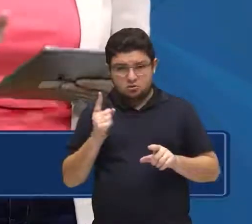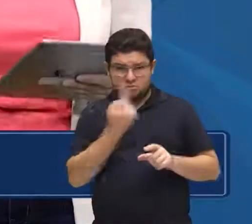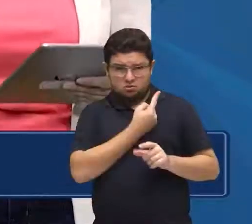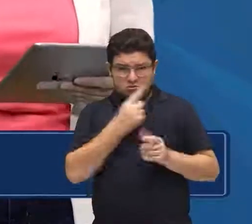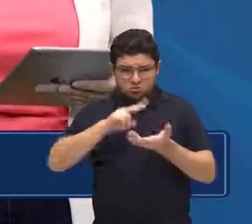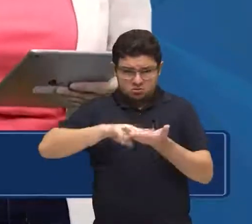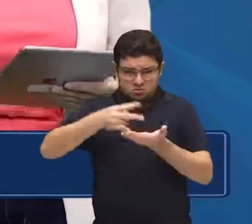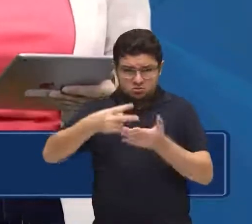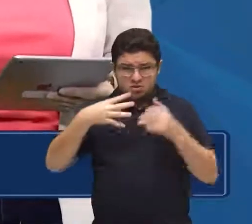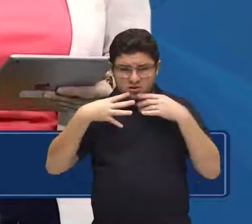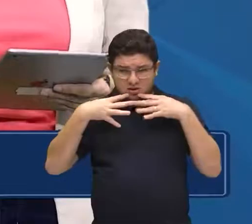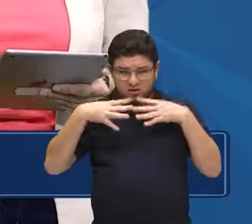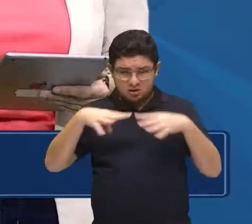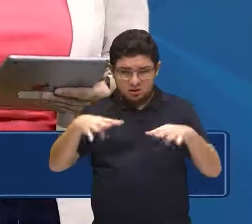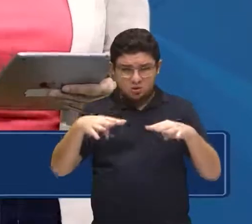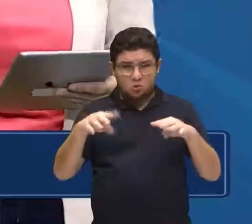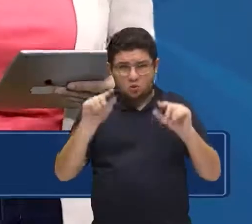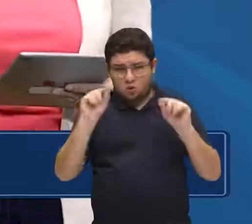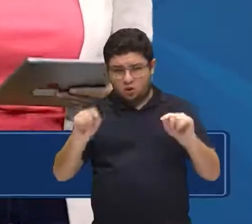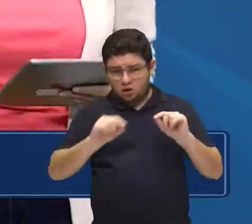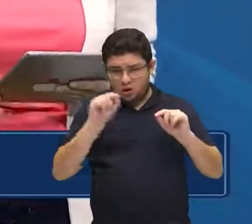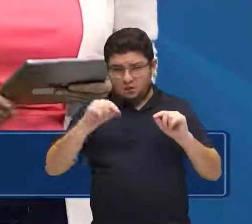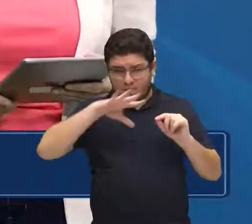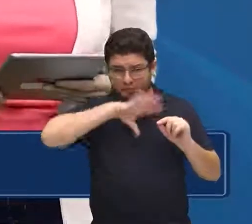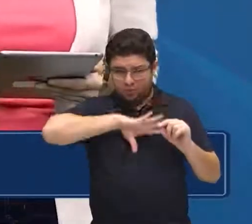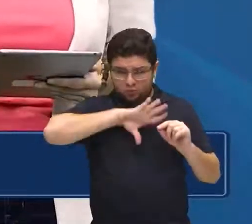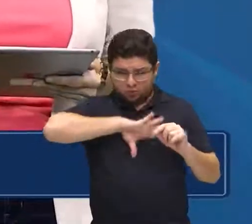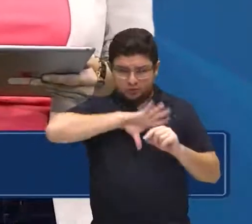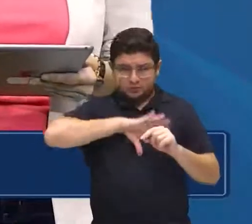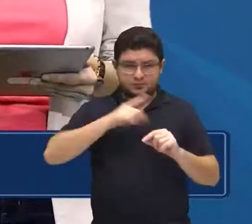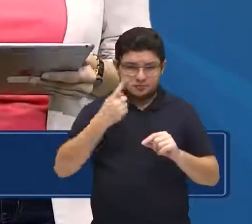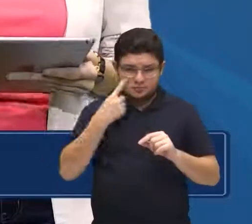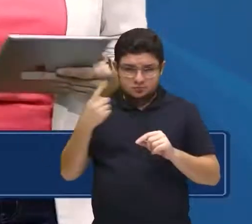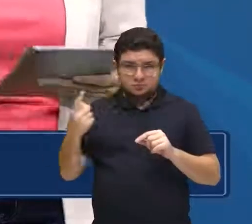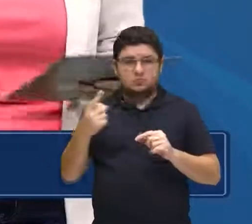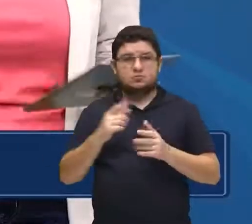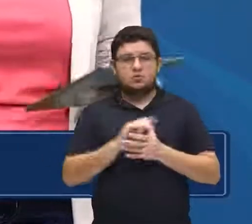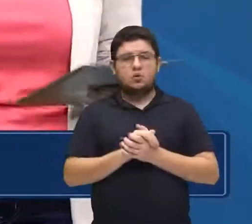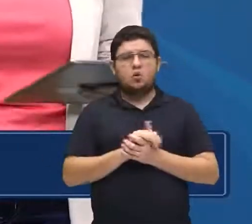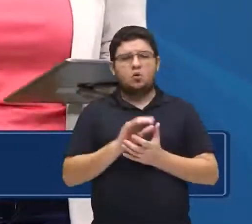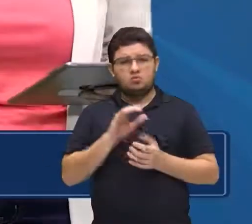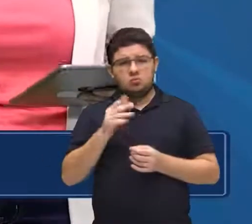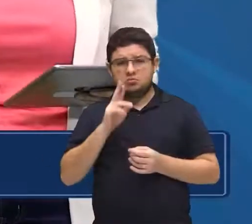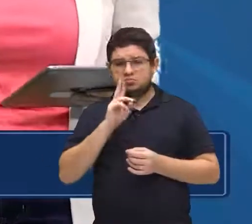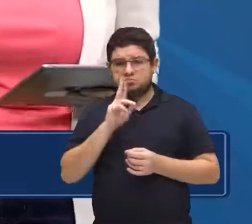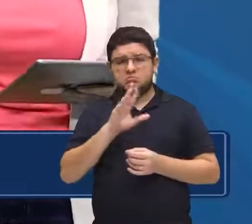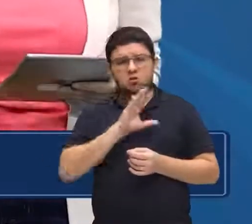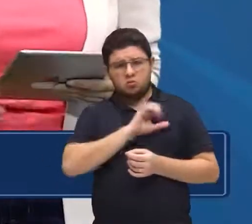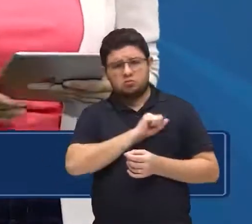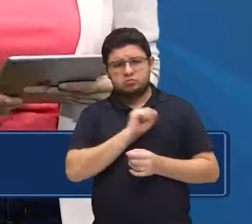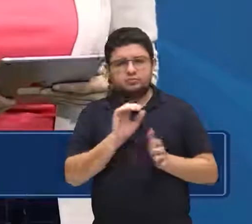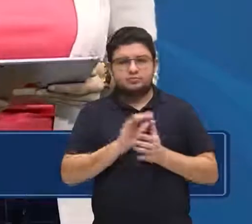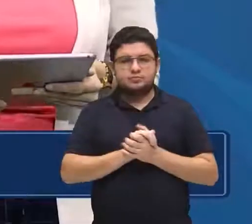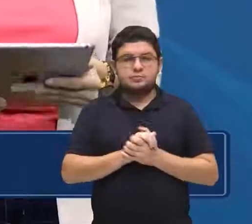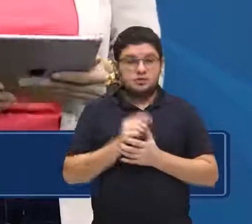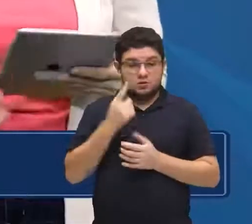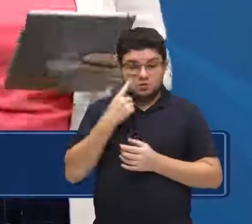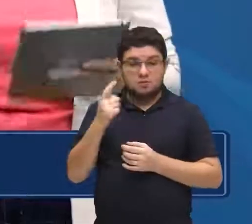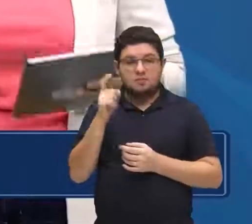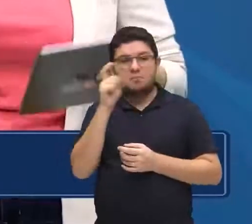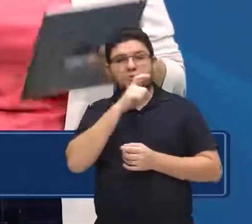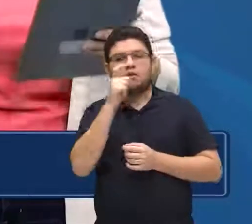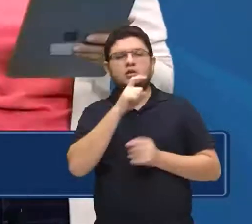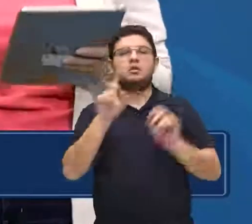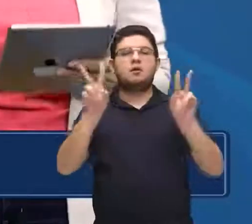tradução literal, né, do que seria esse termo. Gostei da participação. Mentira sobre pessoas, olha, tem